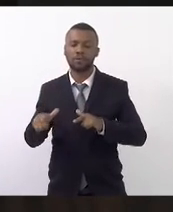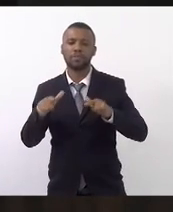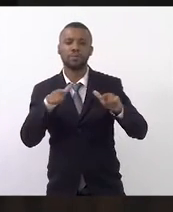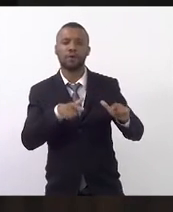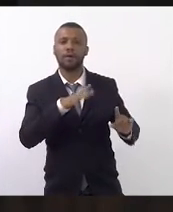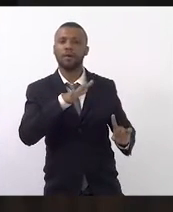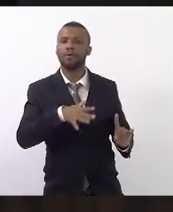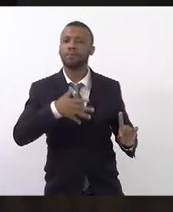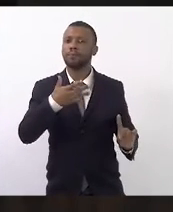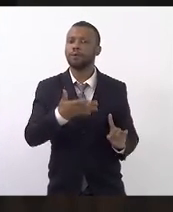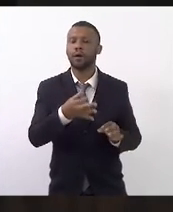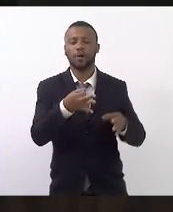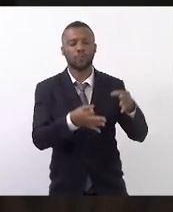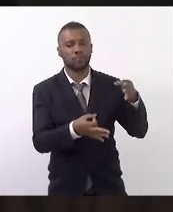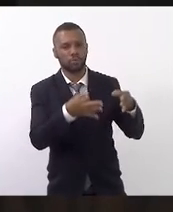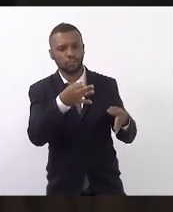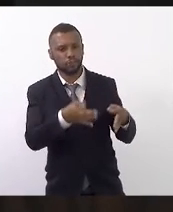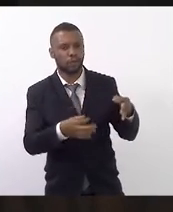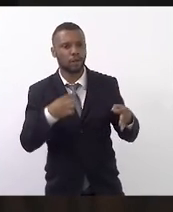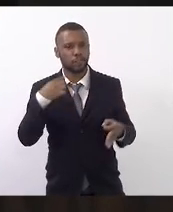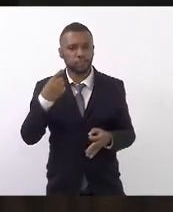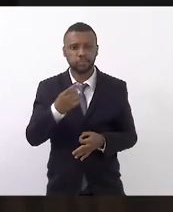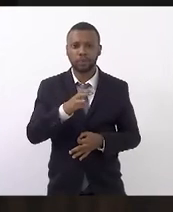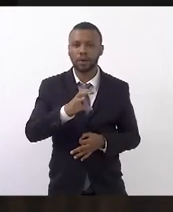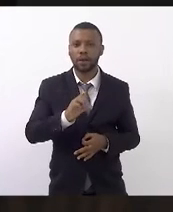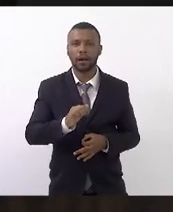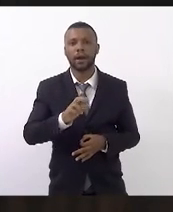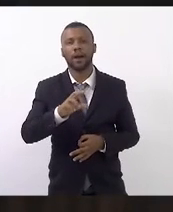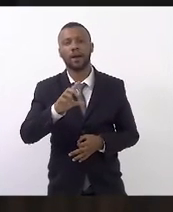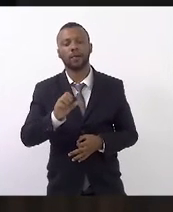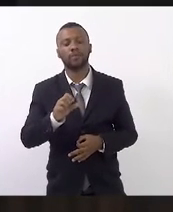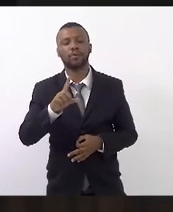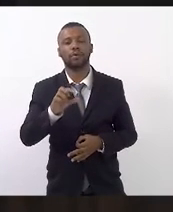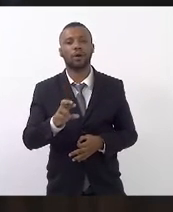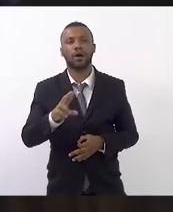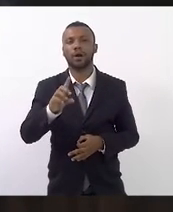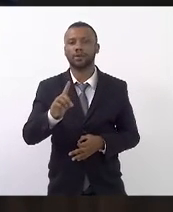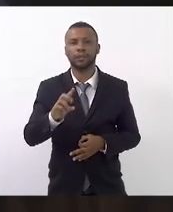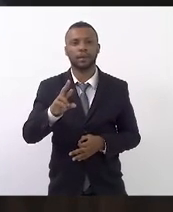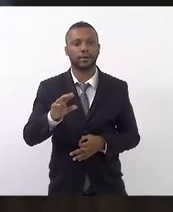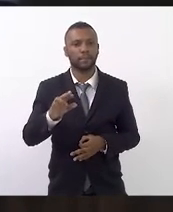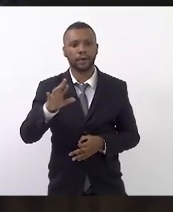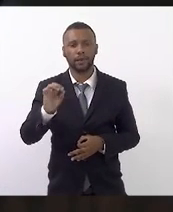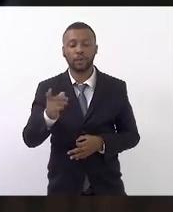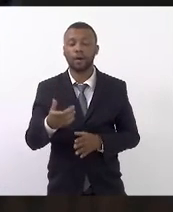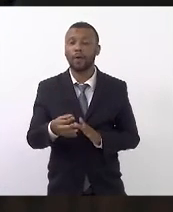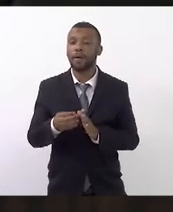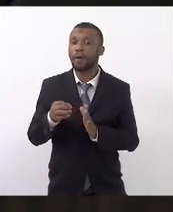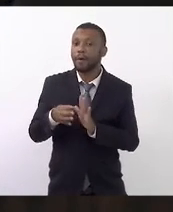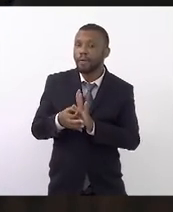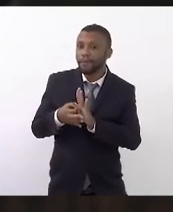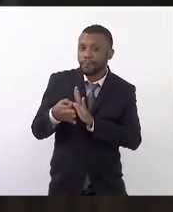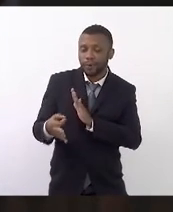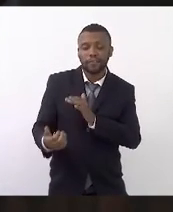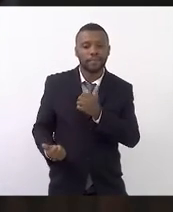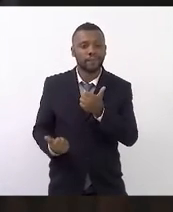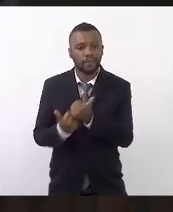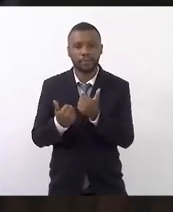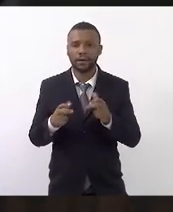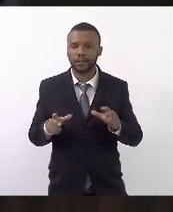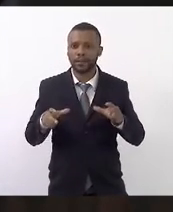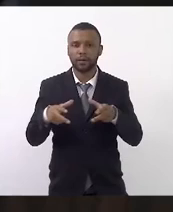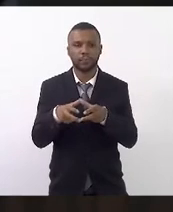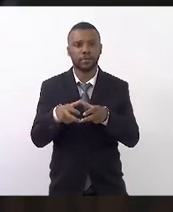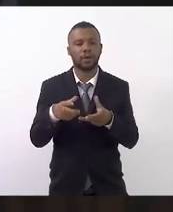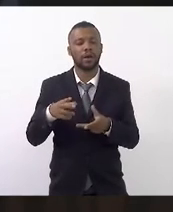ao jurista doutor Carlos Lodi Ribeiro, da Comissão de Normas Internas e Proposições Externas. O parecer é favorável. Relator,